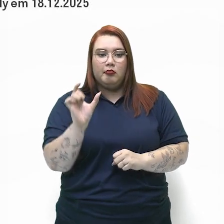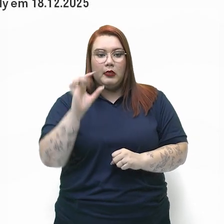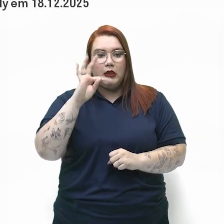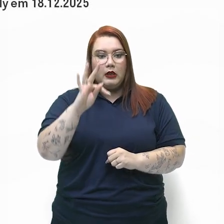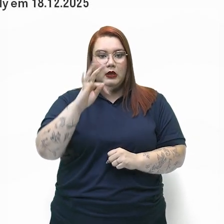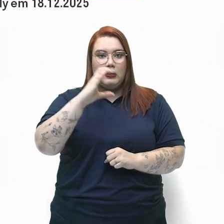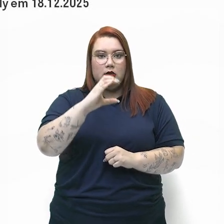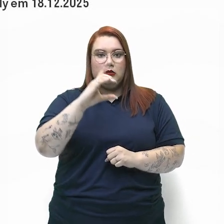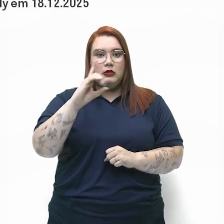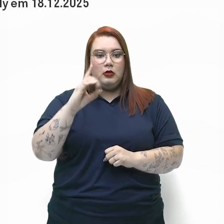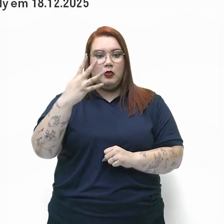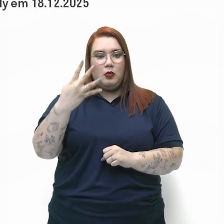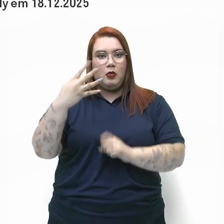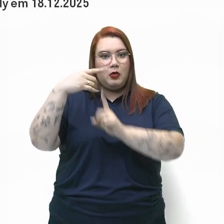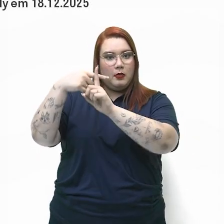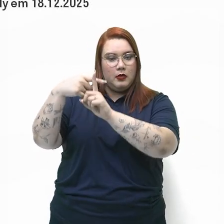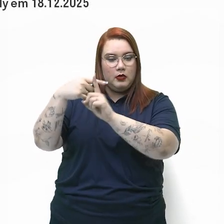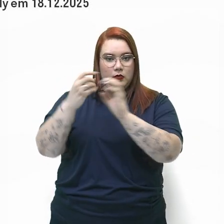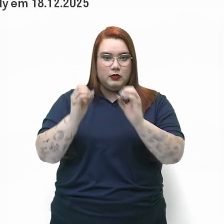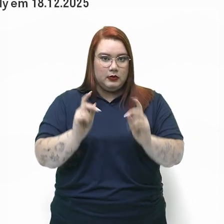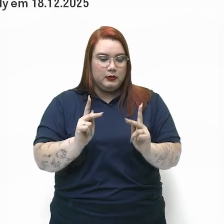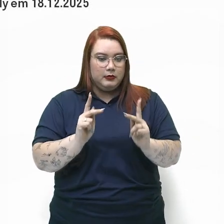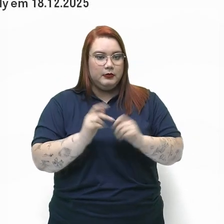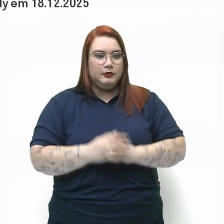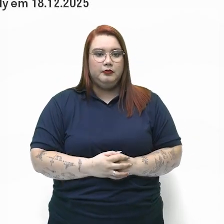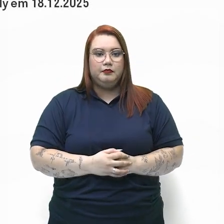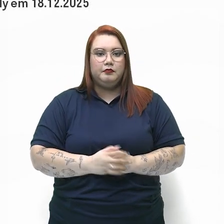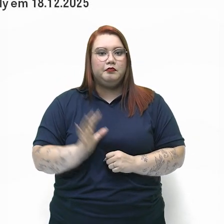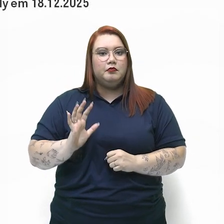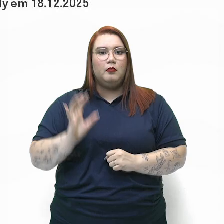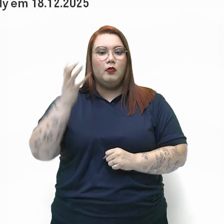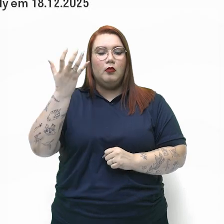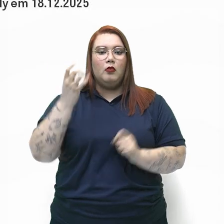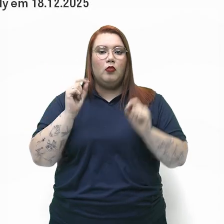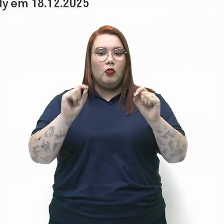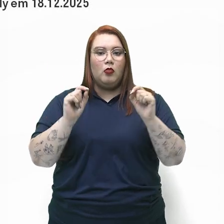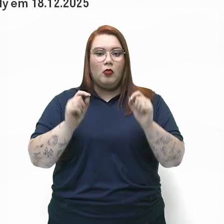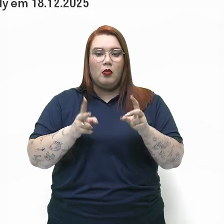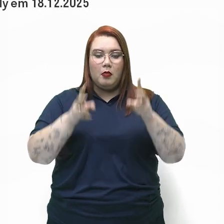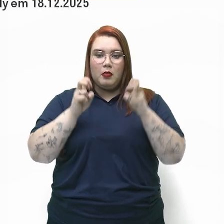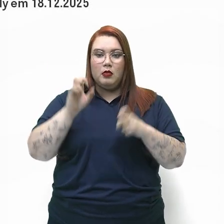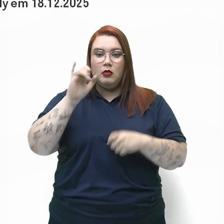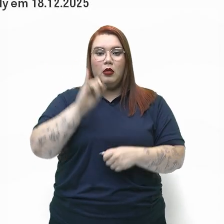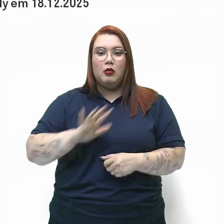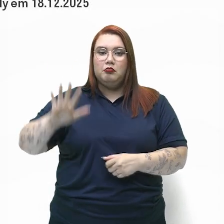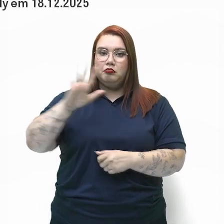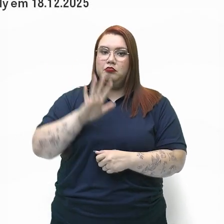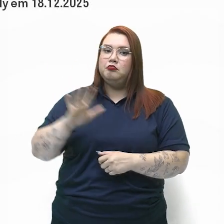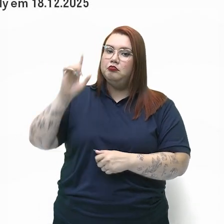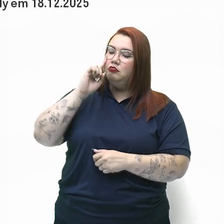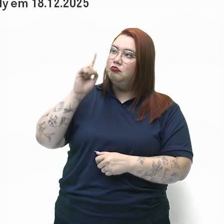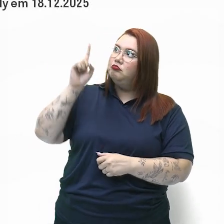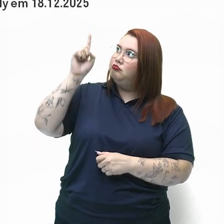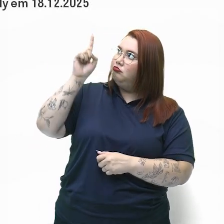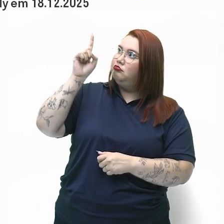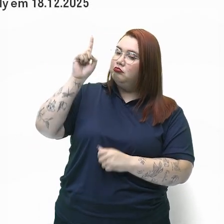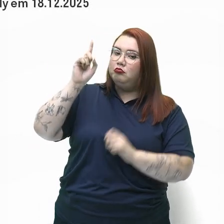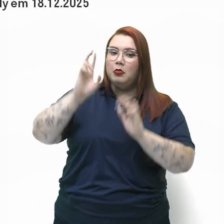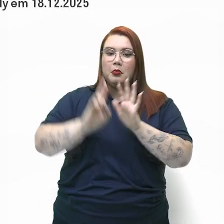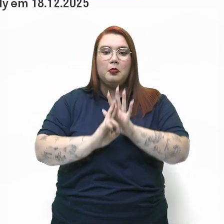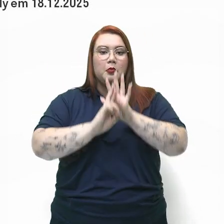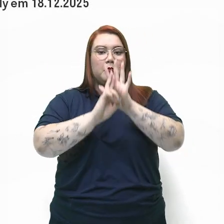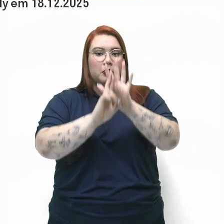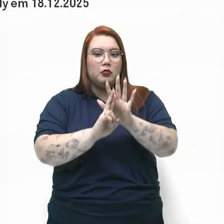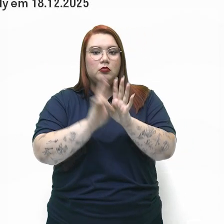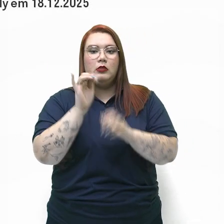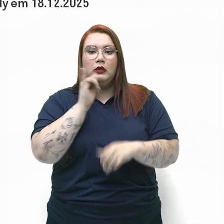T, CD4+. Então, o que acontece? A gente observa aí nessa imagem essa representação